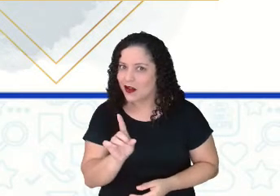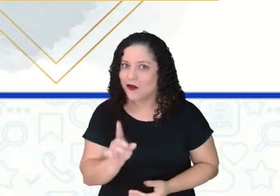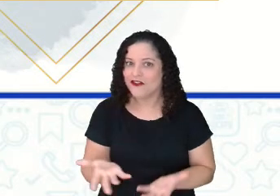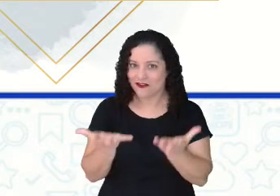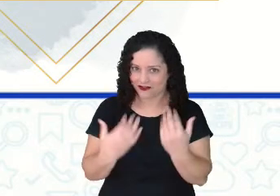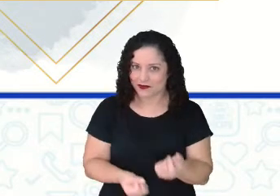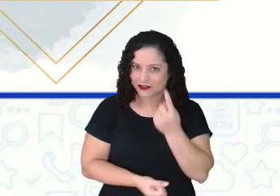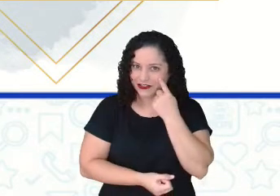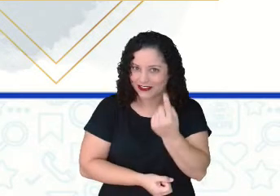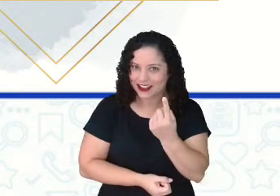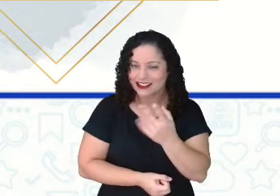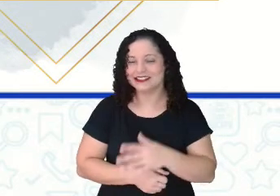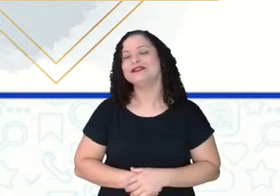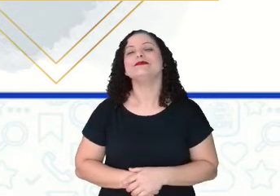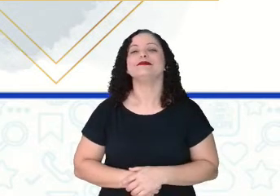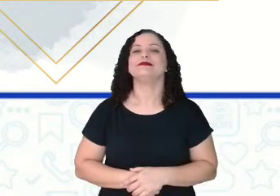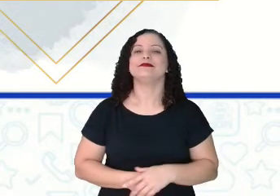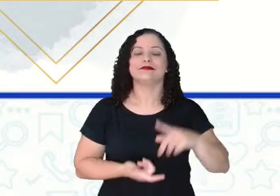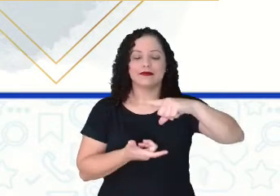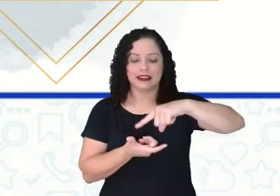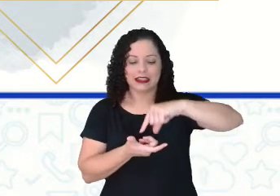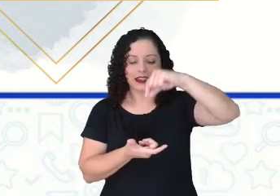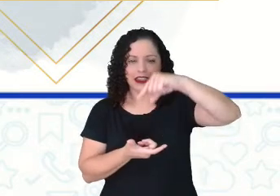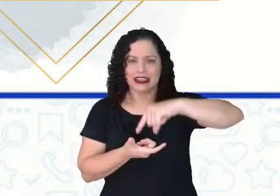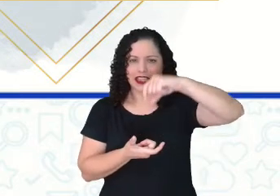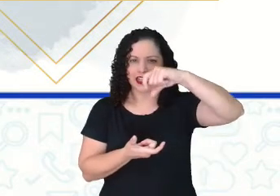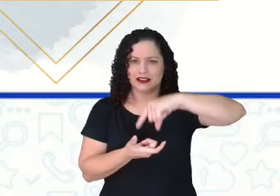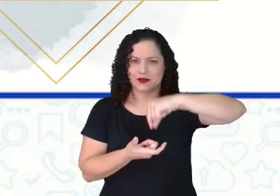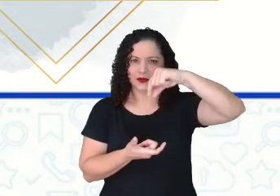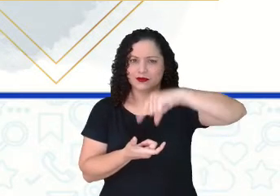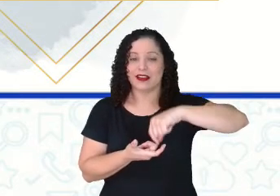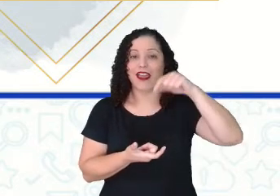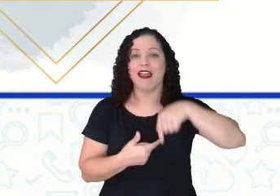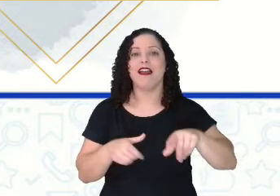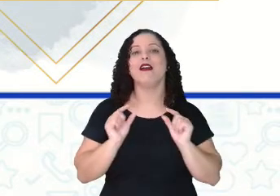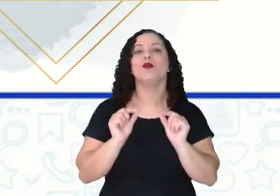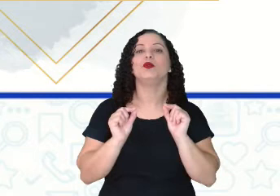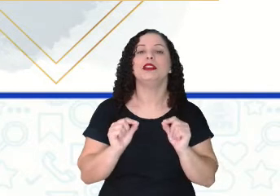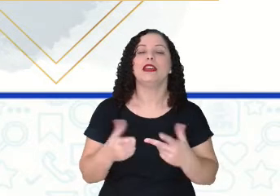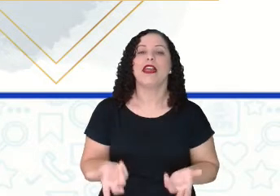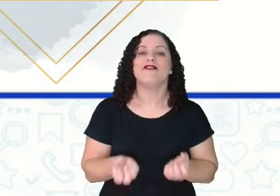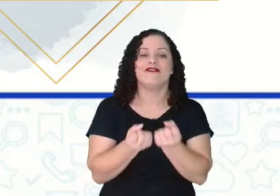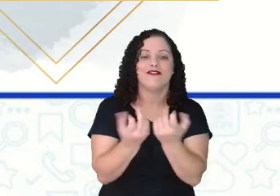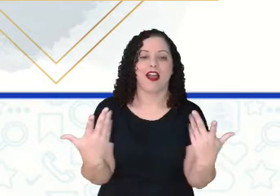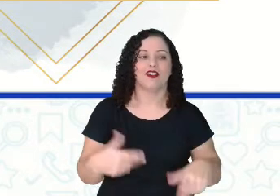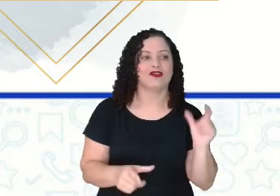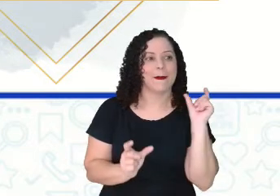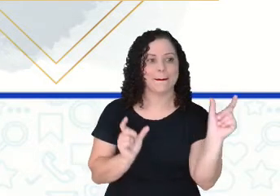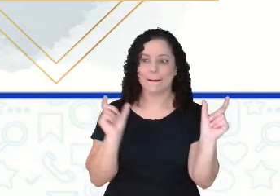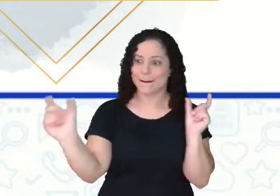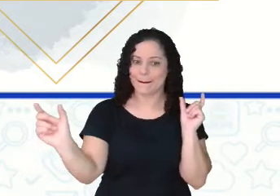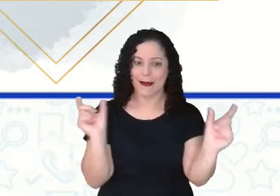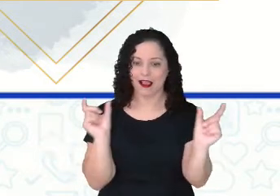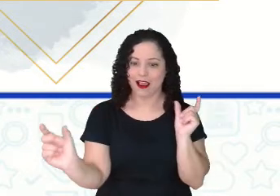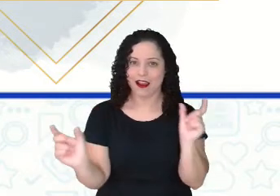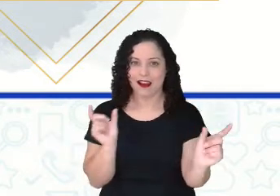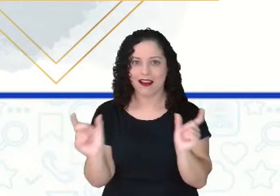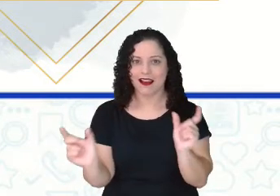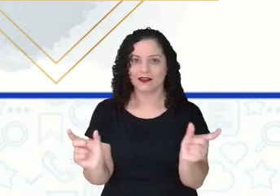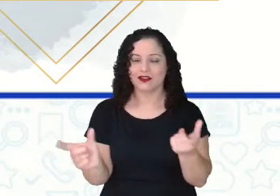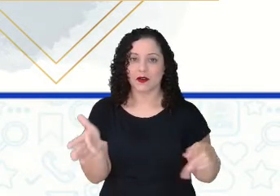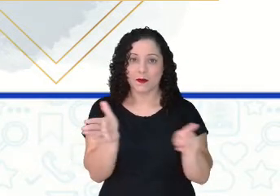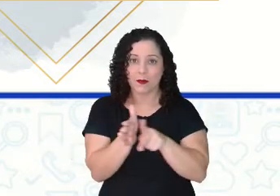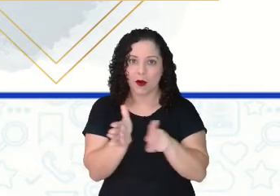não é? Léxico é o conjunto de palavras existente em um determinado